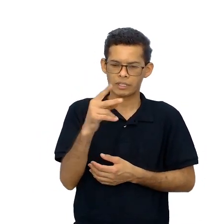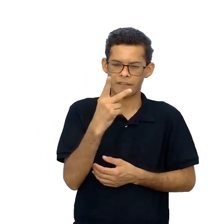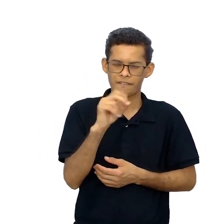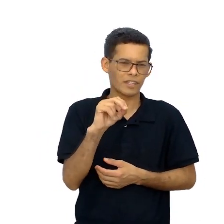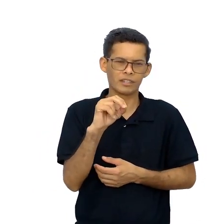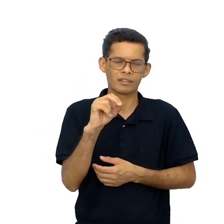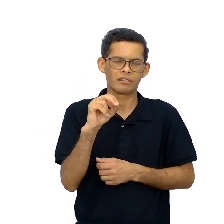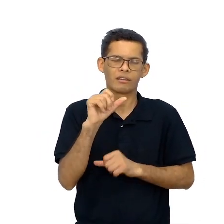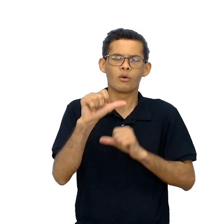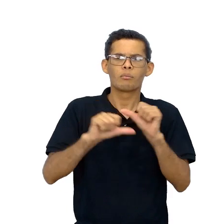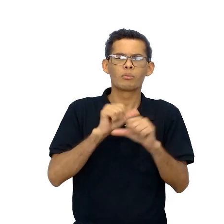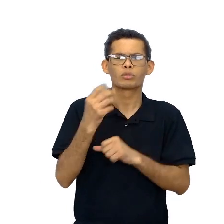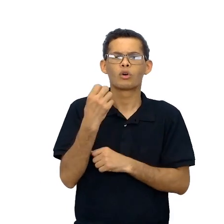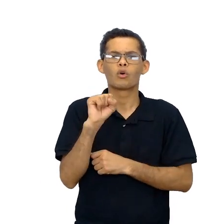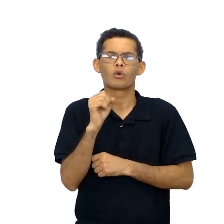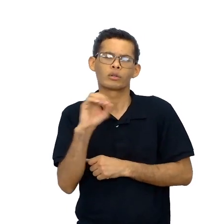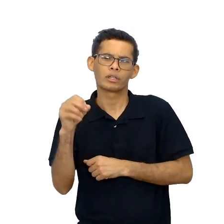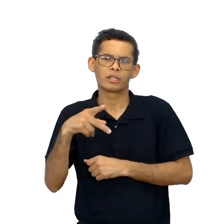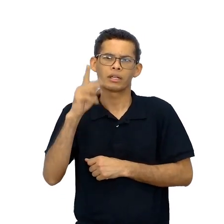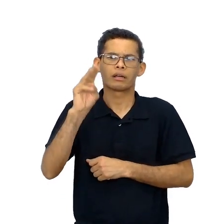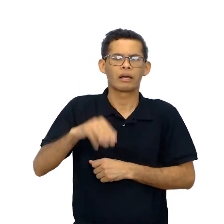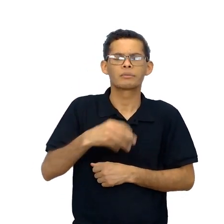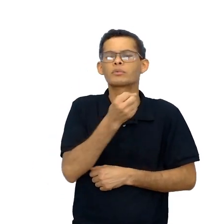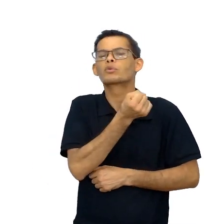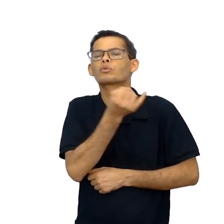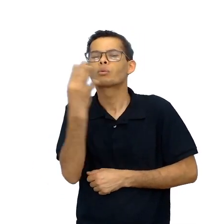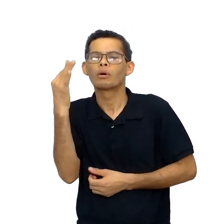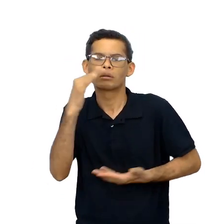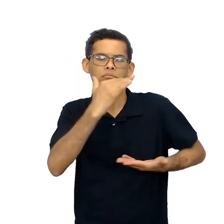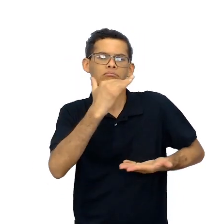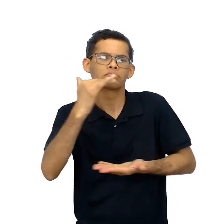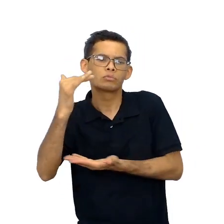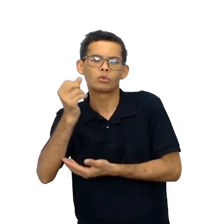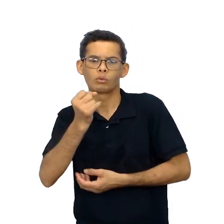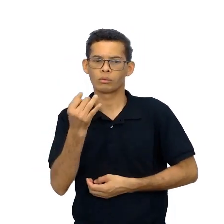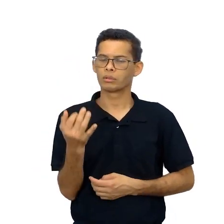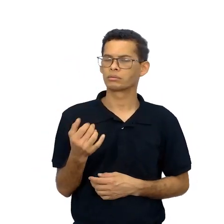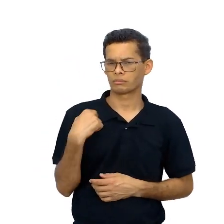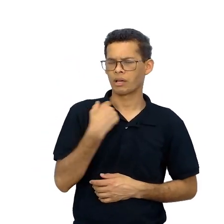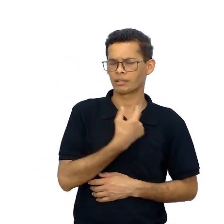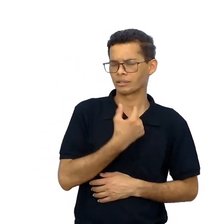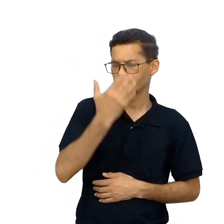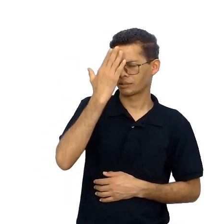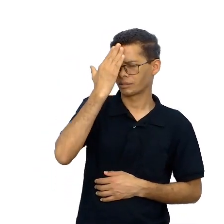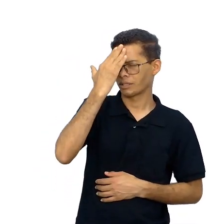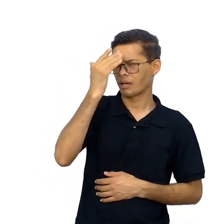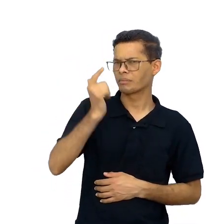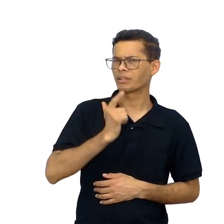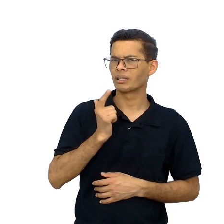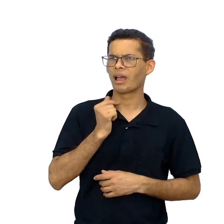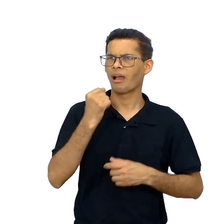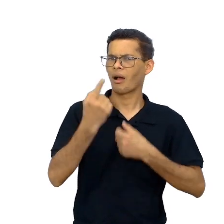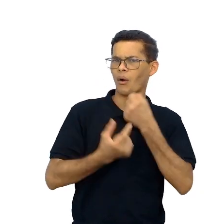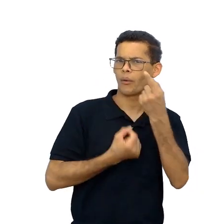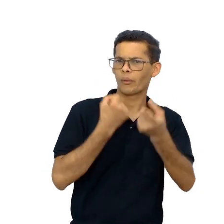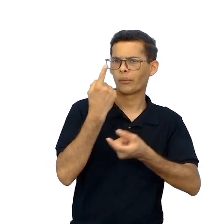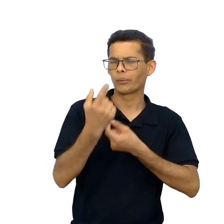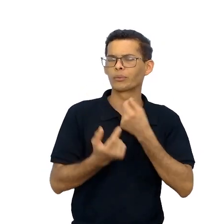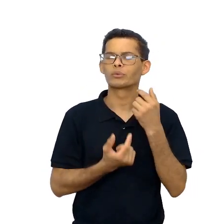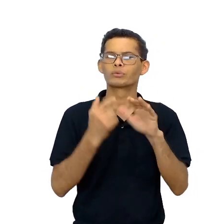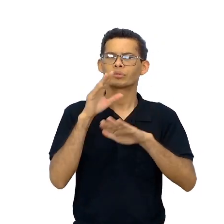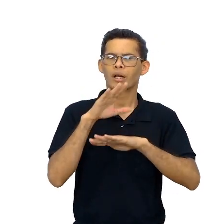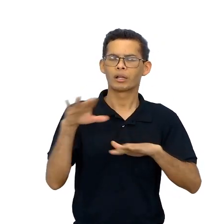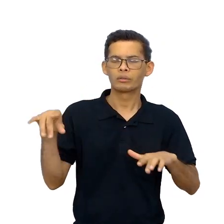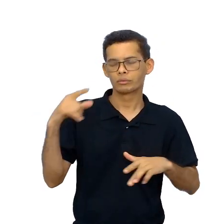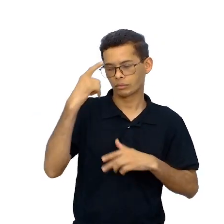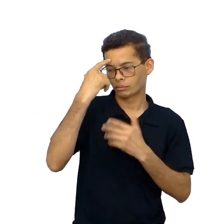né? Aí muitos de vocês e também muitos alunos tem alunos que a gente sabe, né, que são têm uma